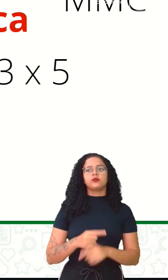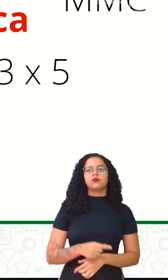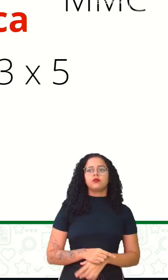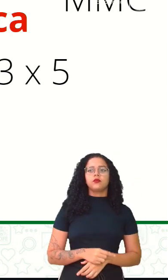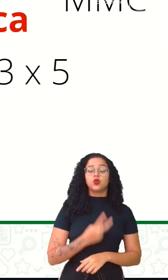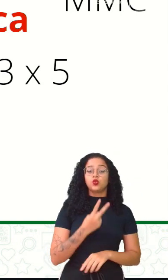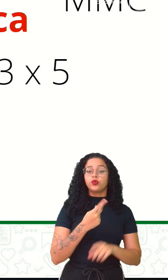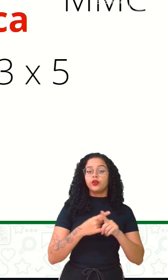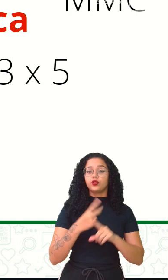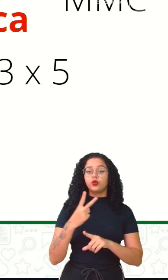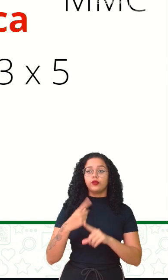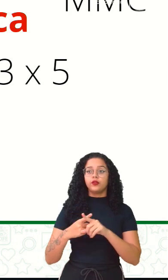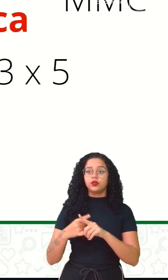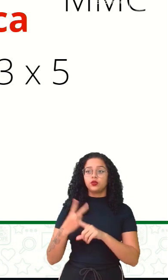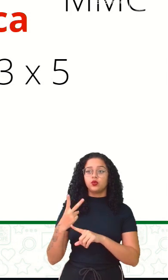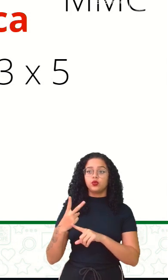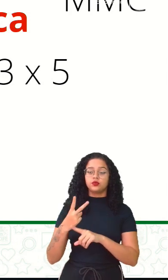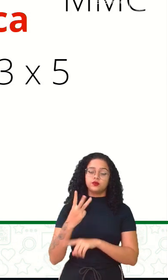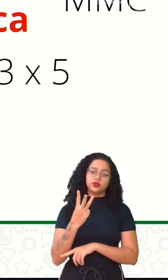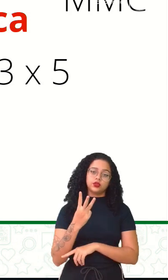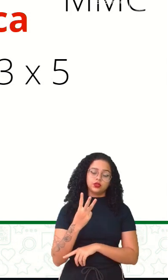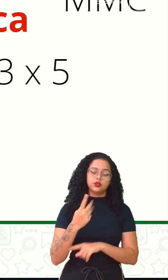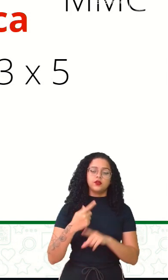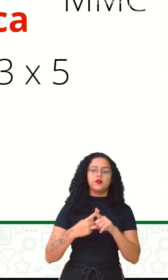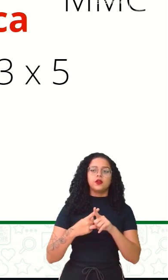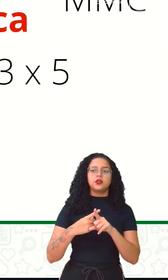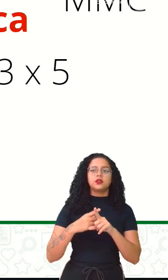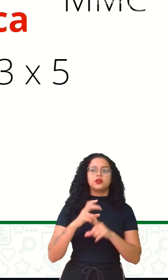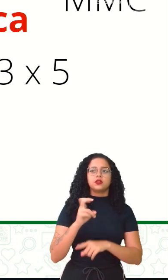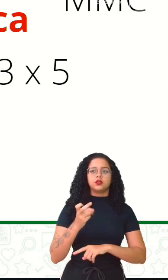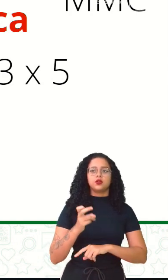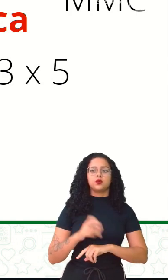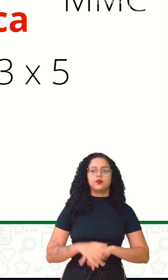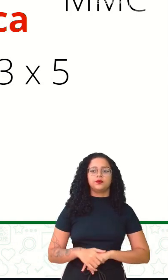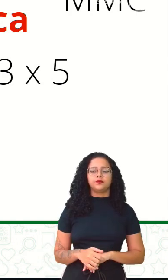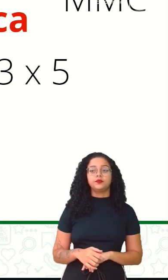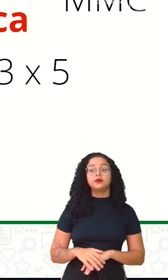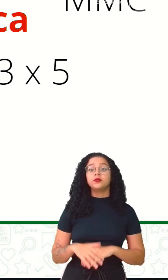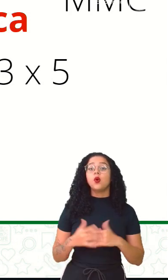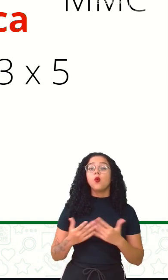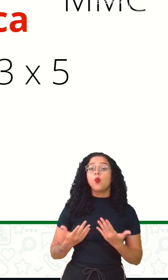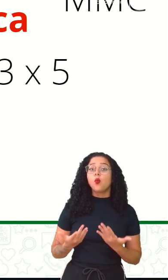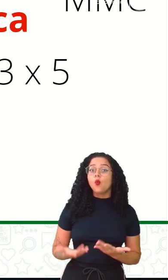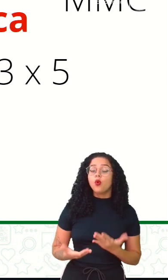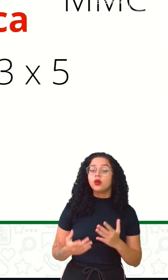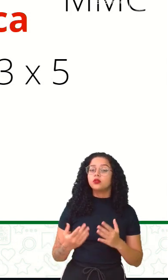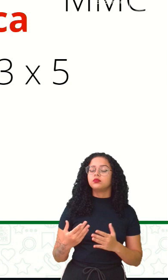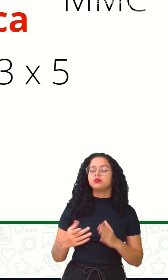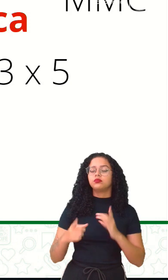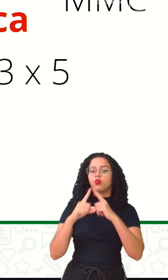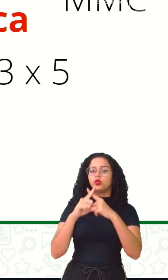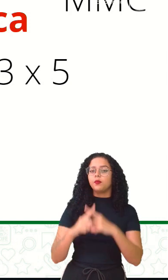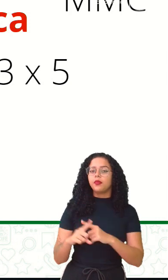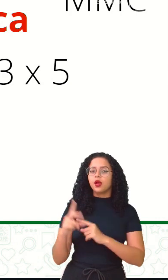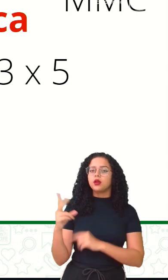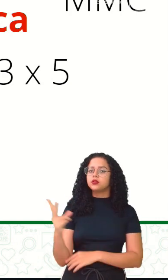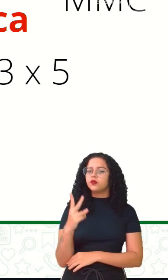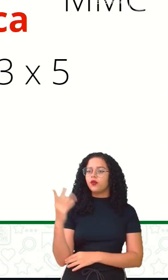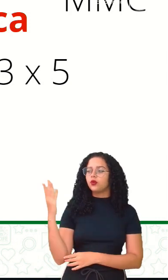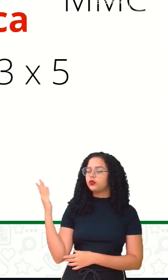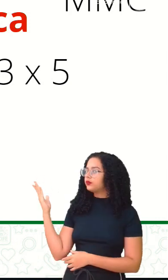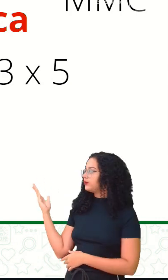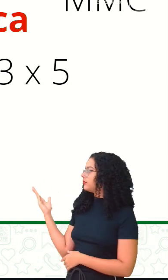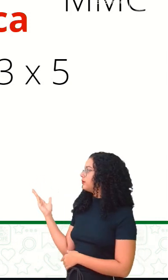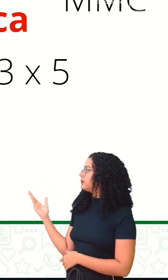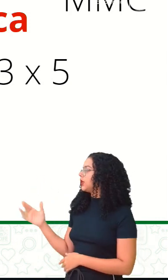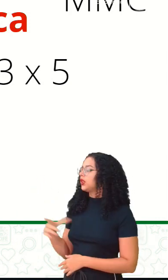3 vezes 5. São os números que foram os números primos que eu coloquei ali. Quando você for multiplicar esses valores, eu vou obter 2